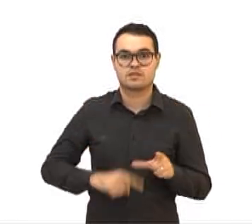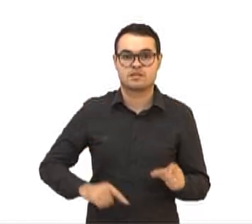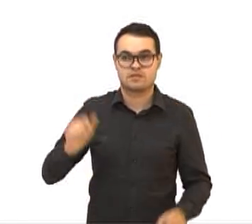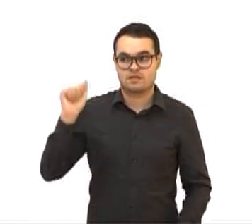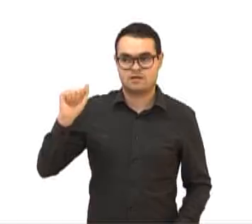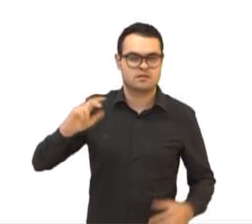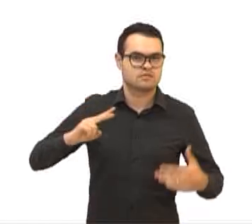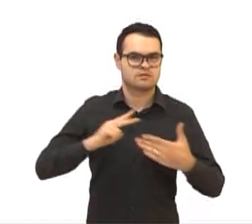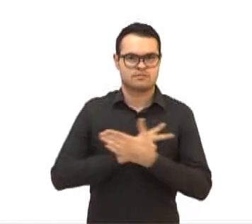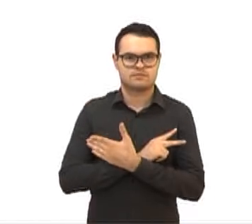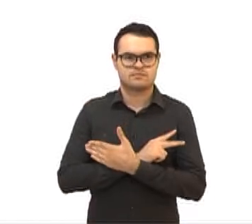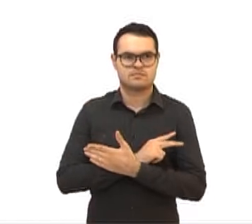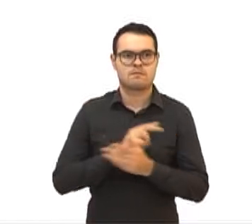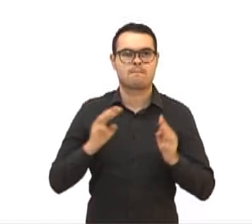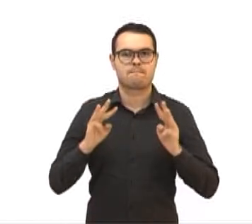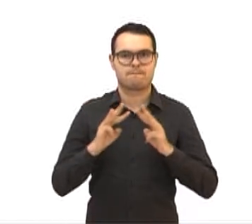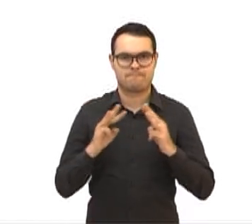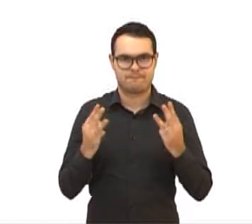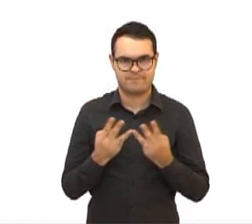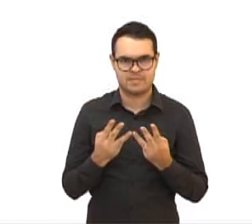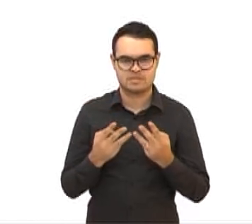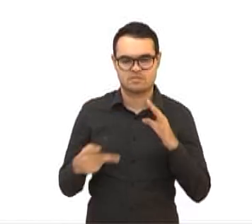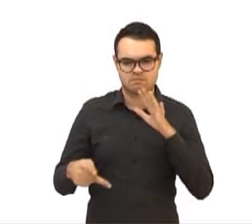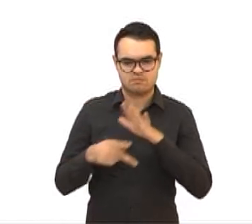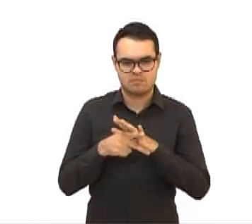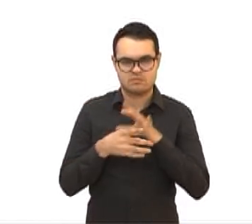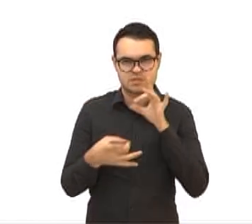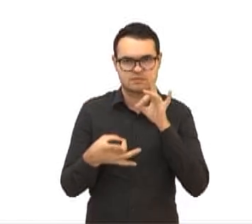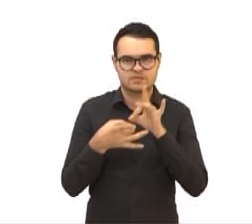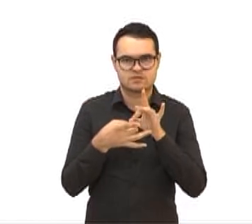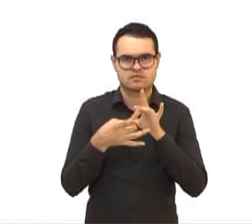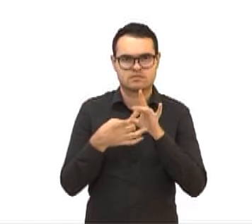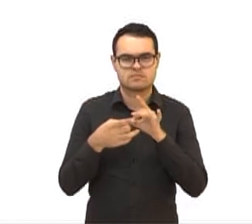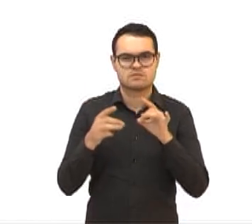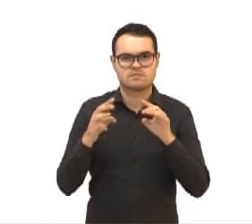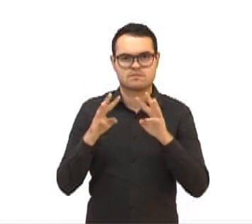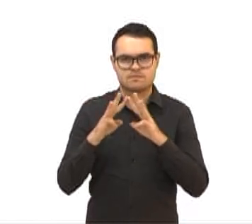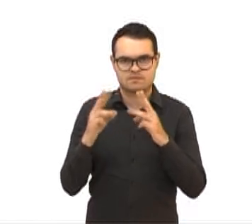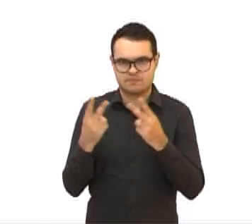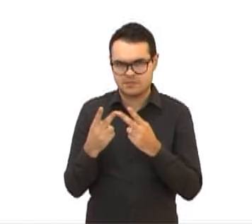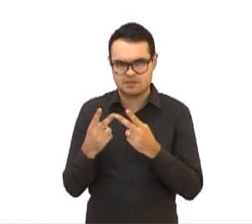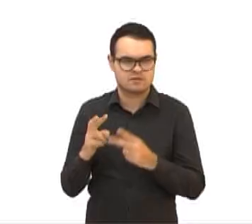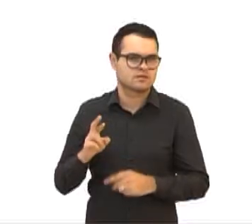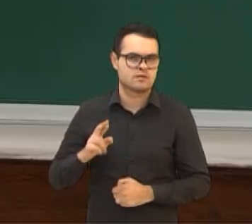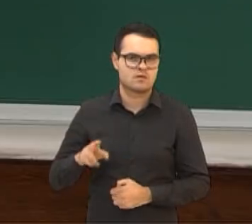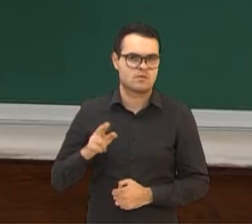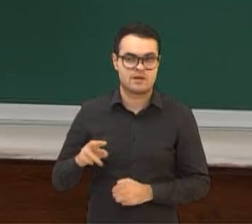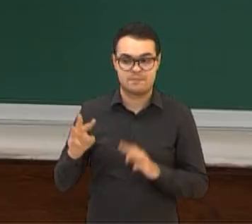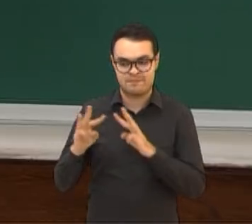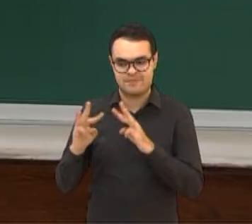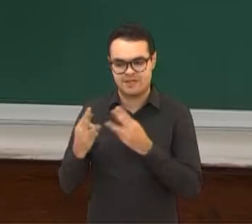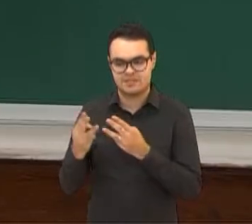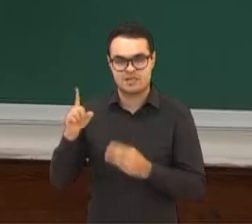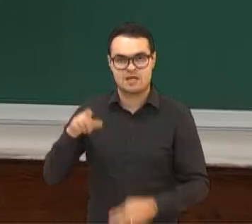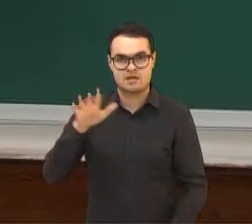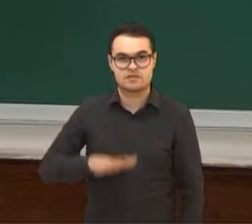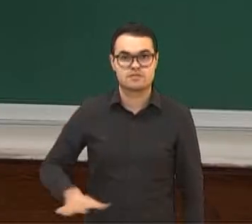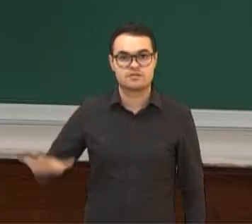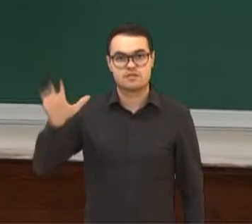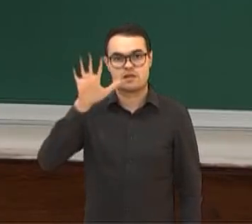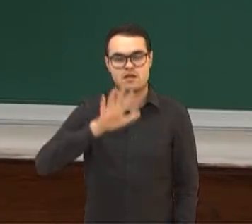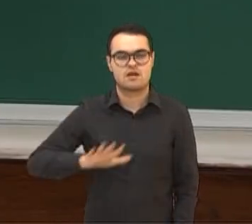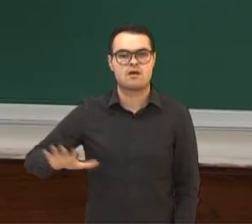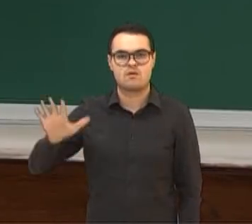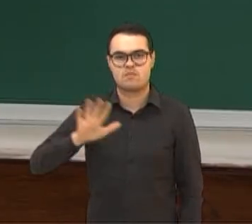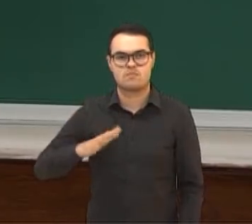incorreta. A massa é uma propriedade específica da matéria. Não, a massa é uma propriedade geral. Todo